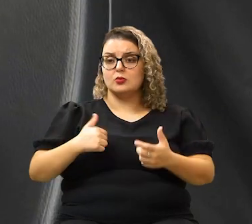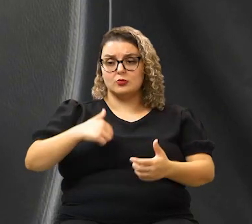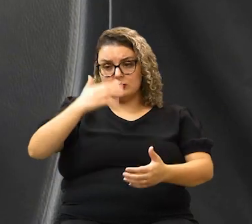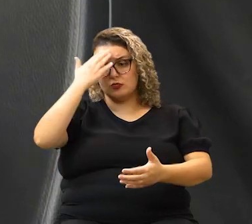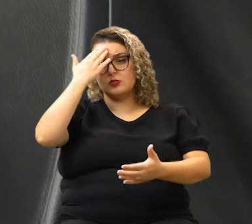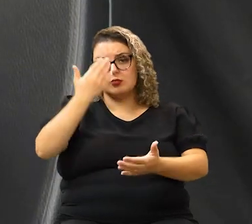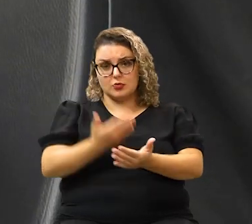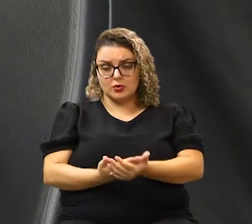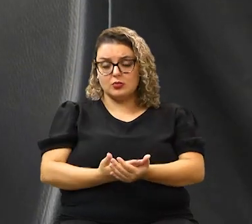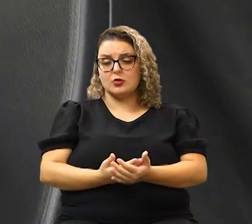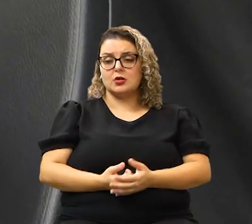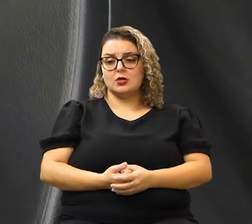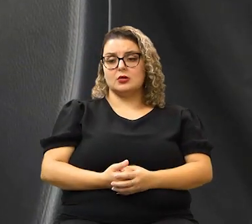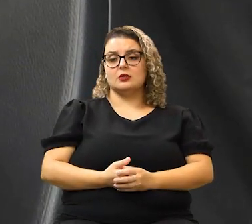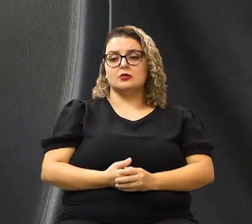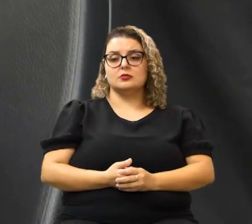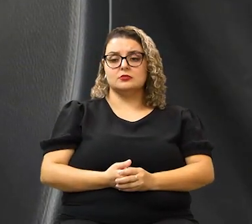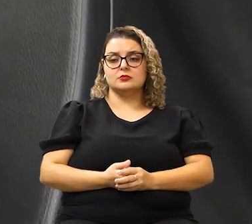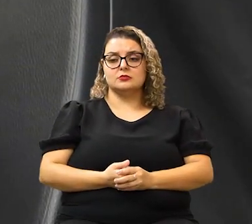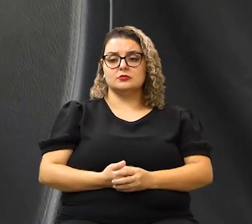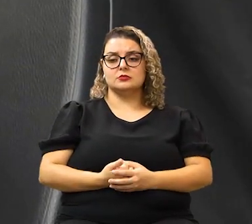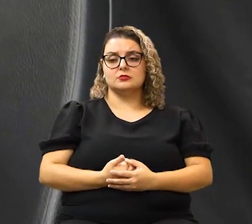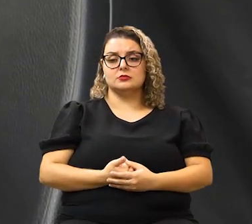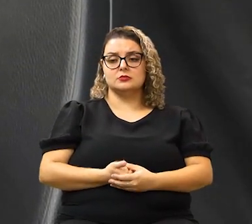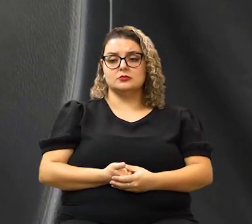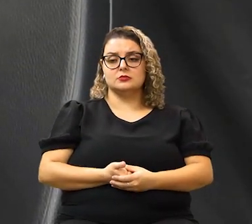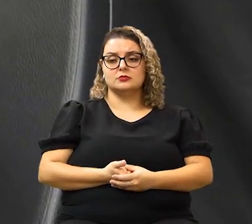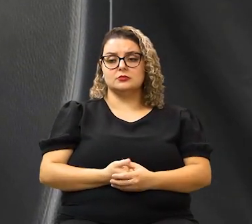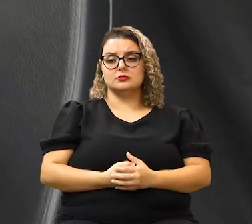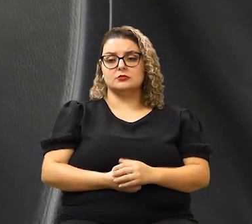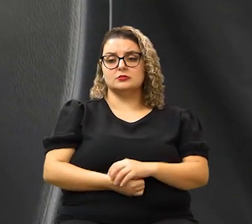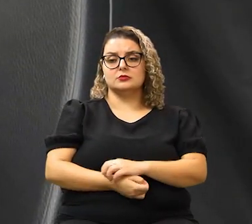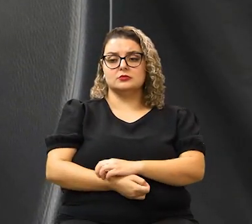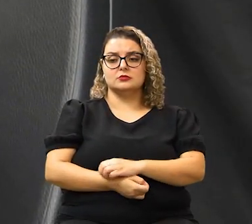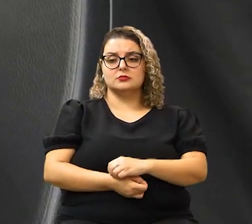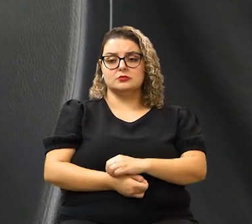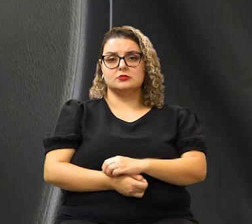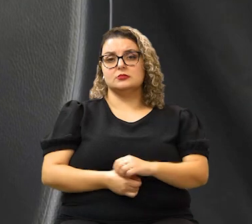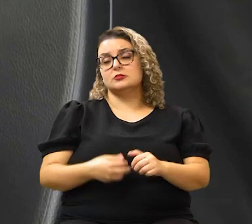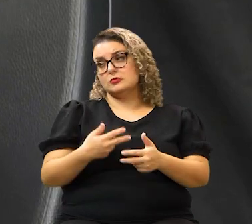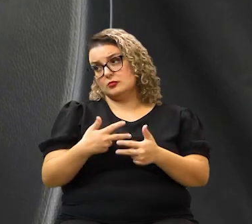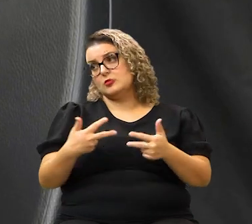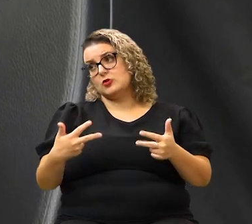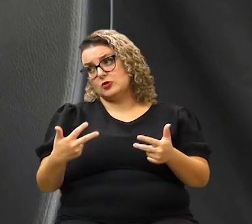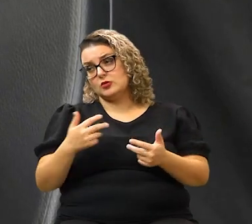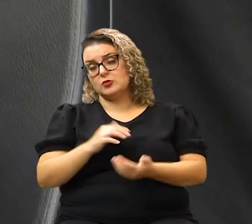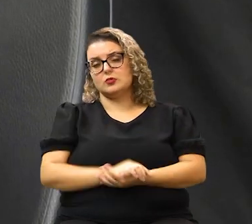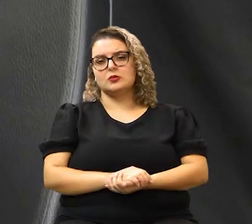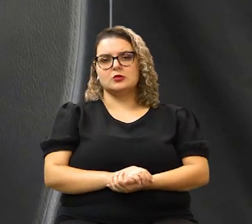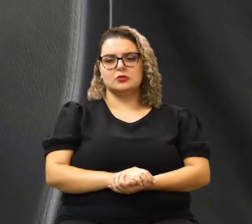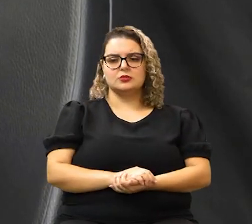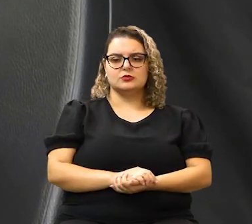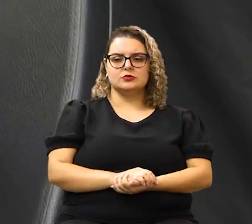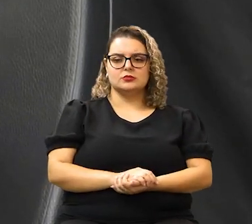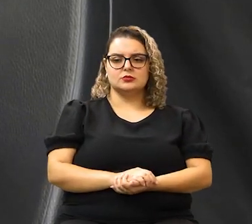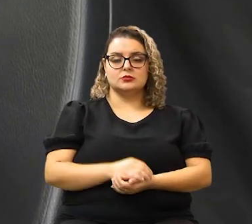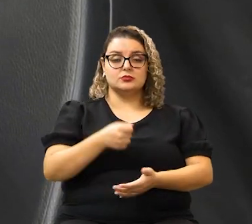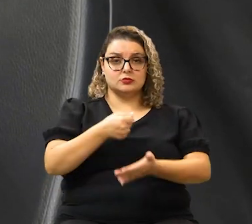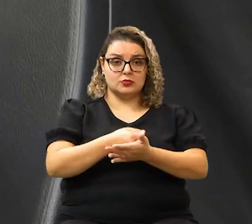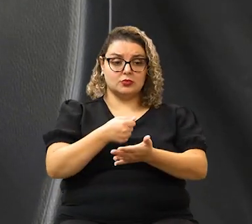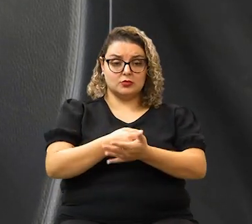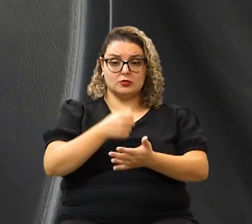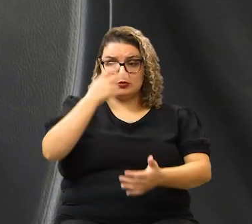E uma coisa que eu também, na época, eu me cobrava bastante também, era que eu não podia